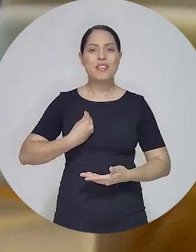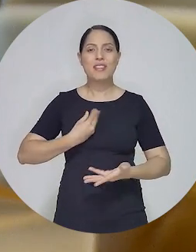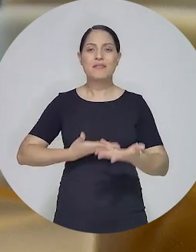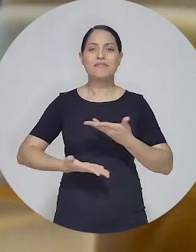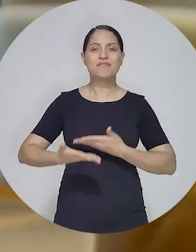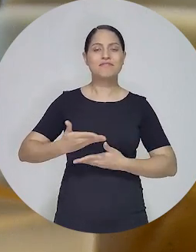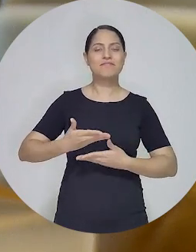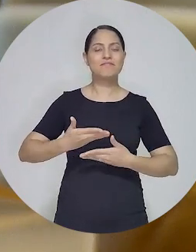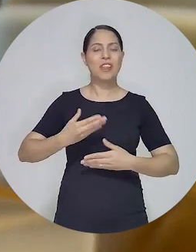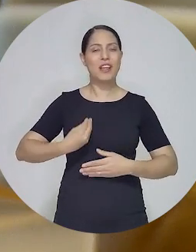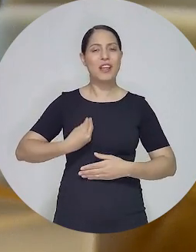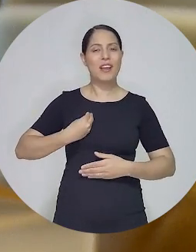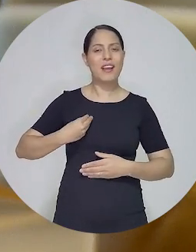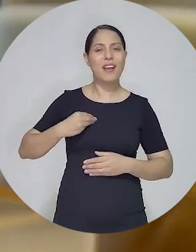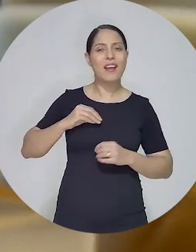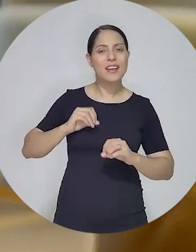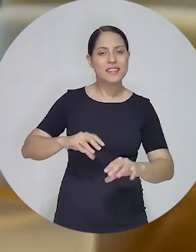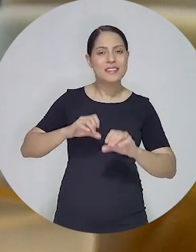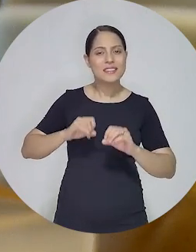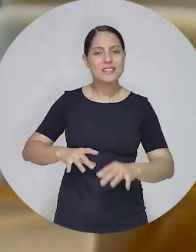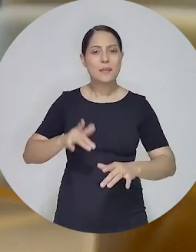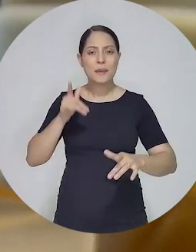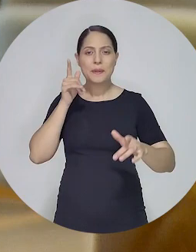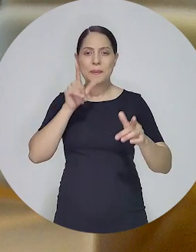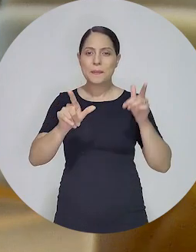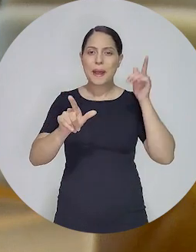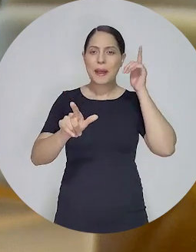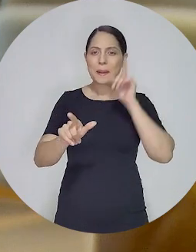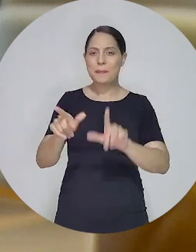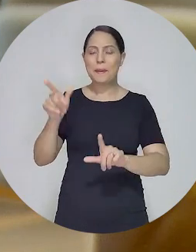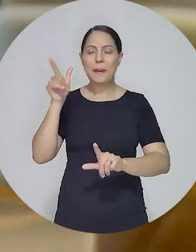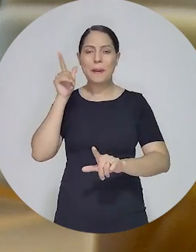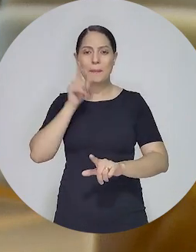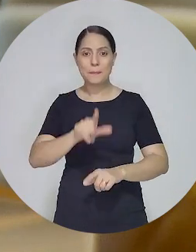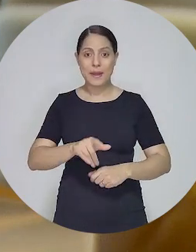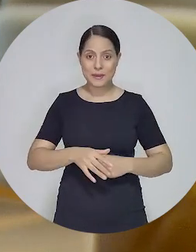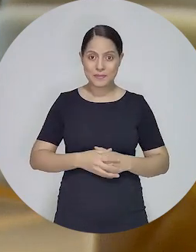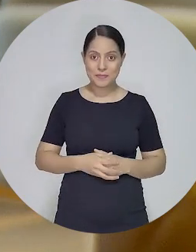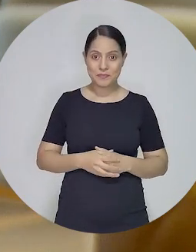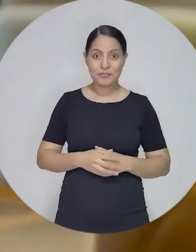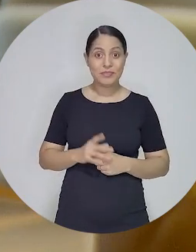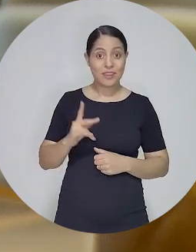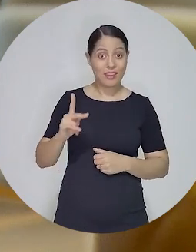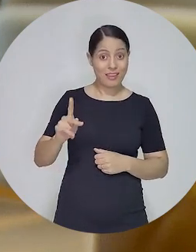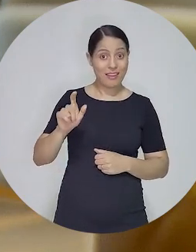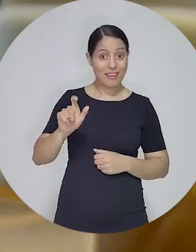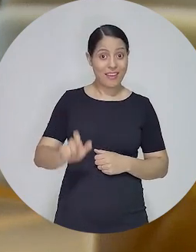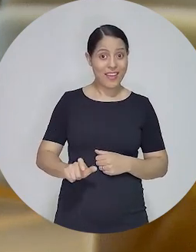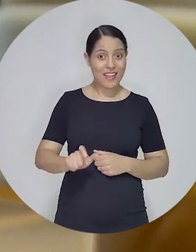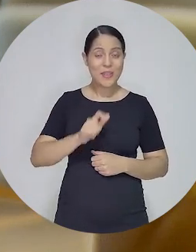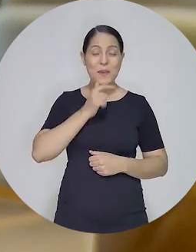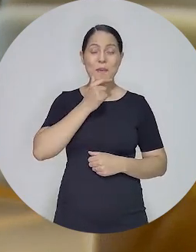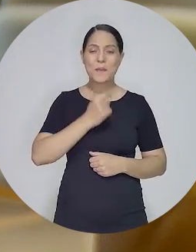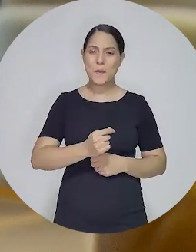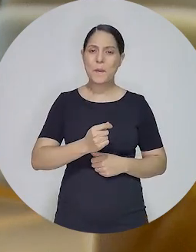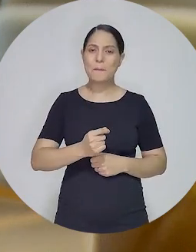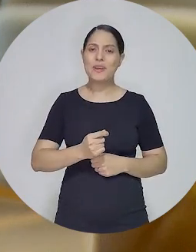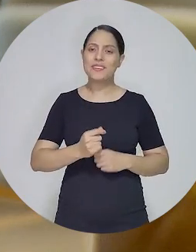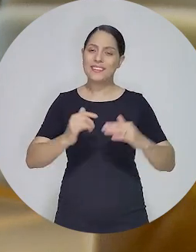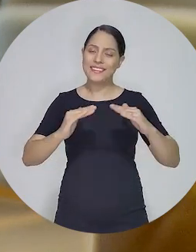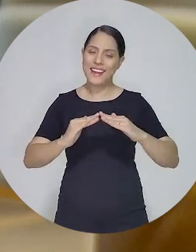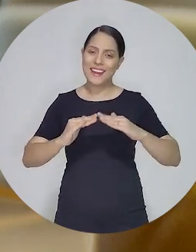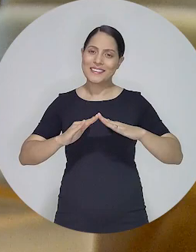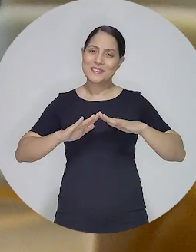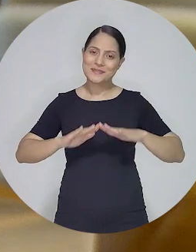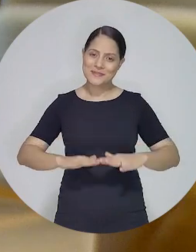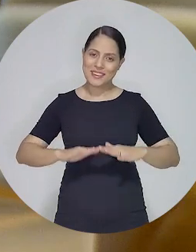conosco os seus ensinamentos da vida, as suas conquistas. É um homem caseiro, o homem que ama